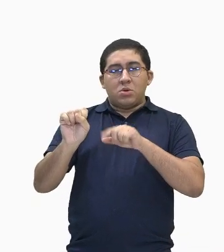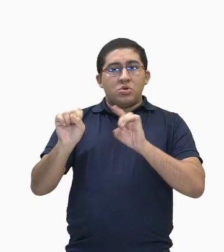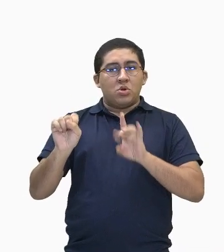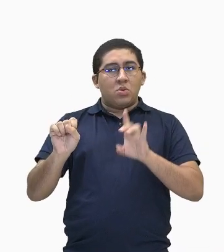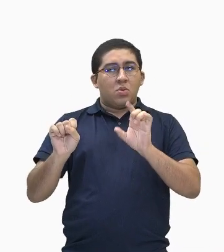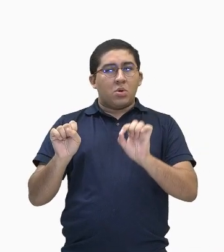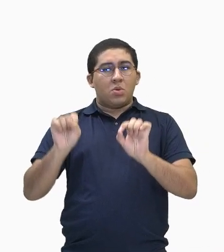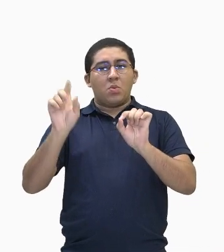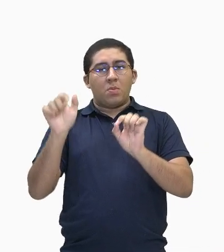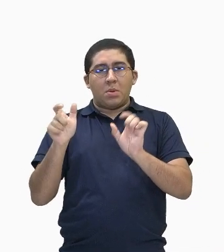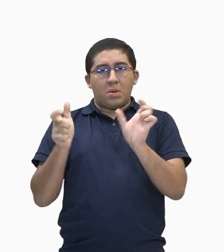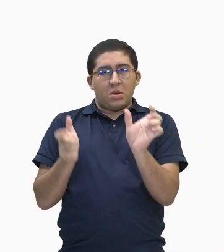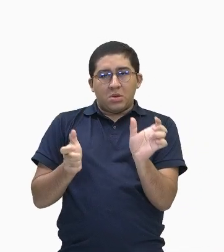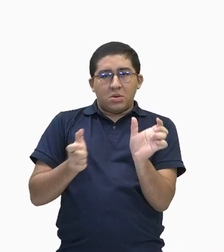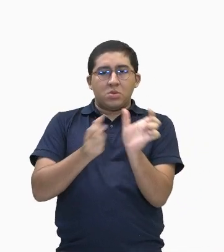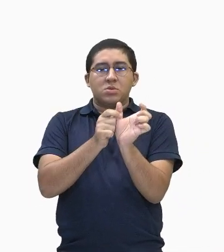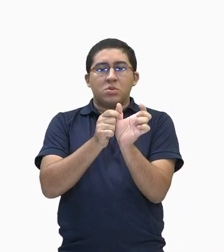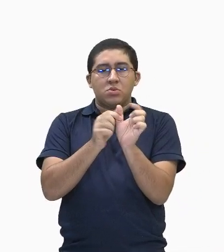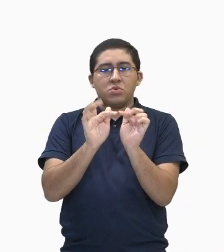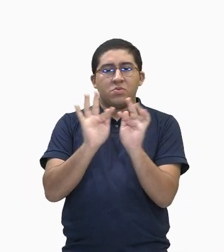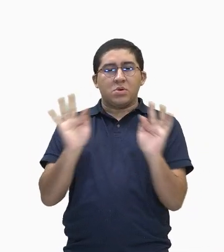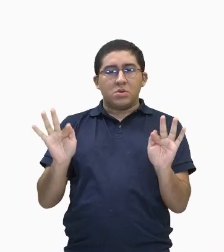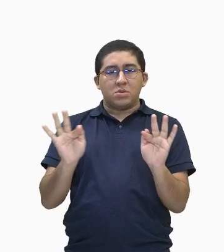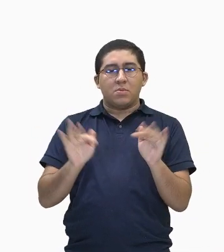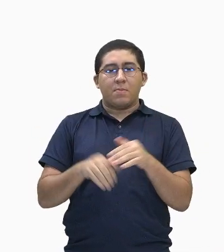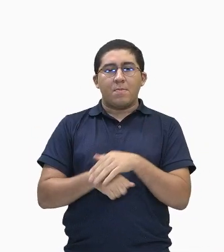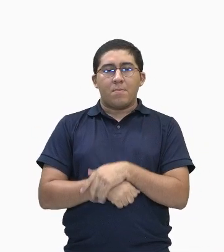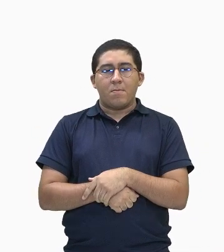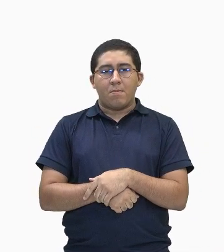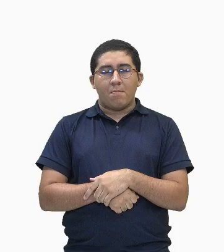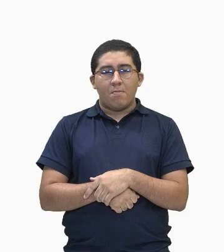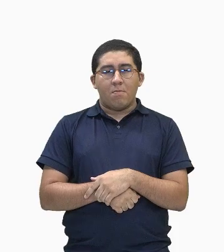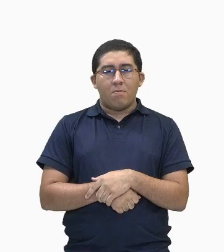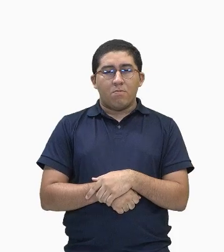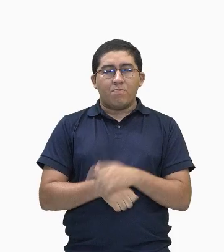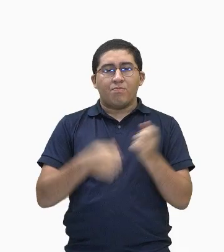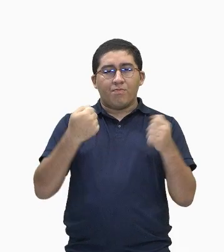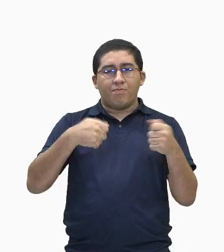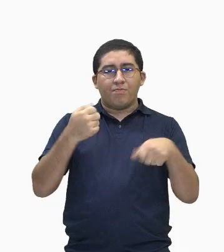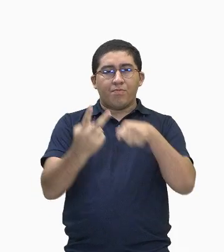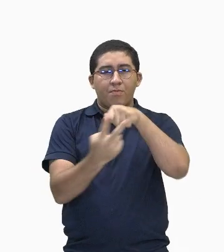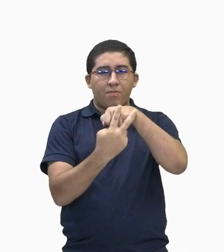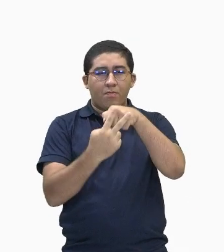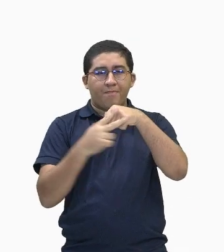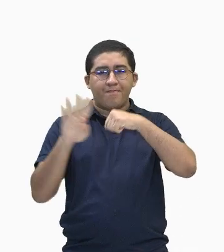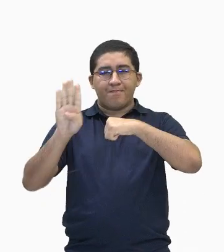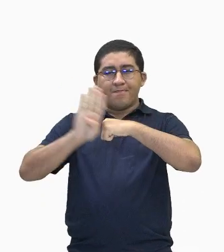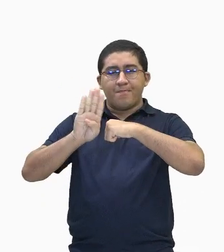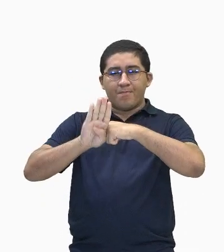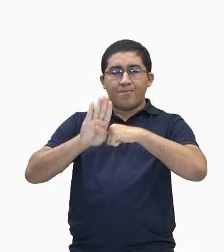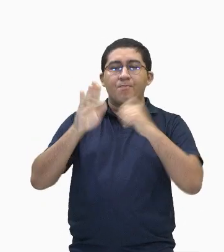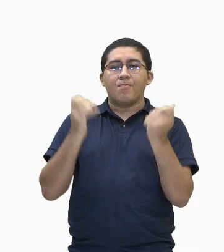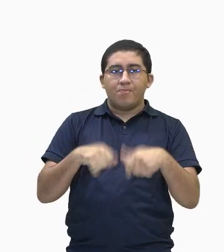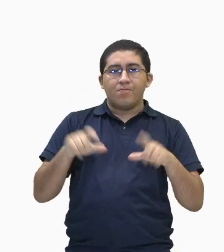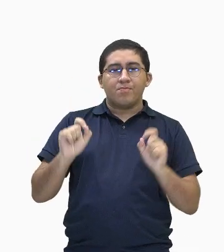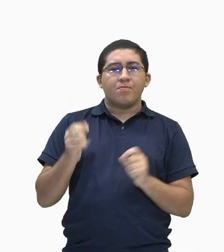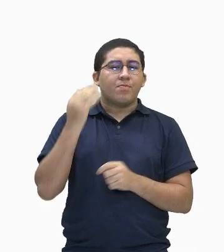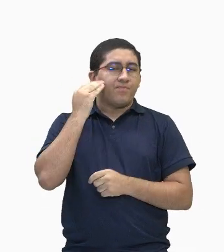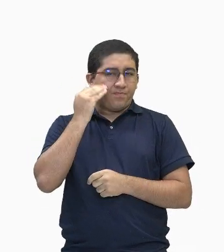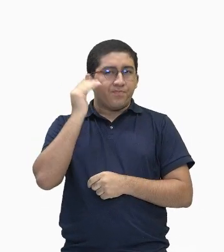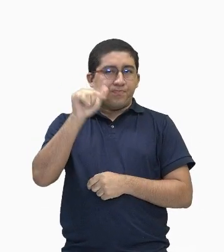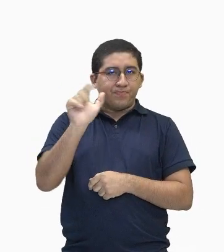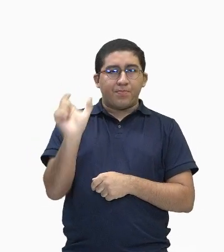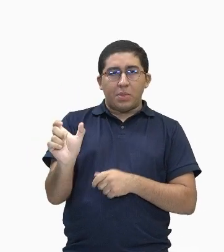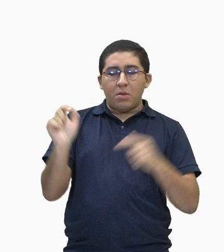liga as frases, as orações, tá bom? Eu preciso de verbos e substantivos para que sejam